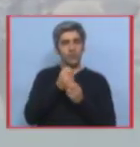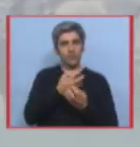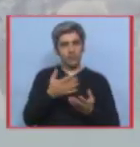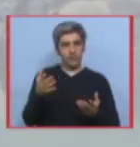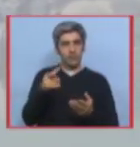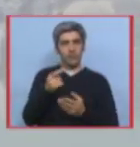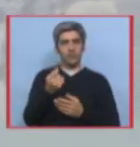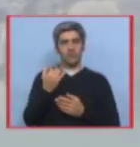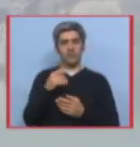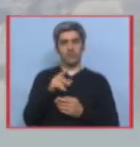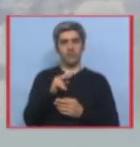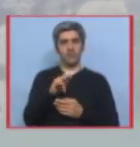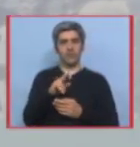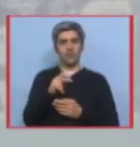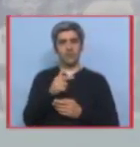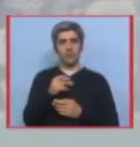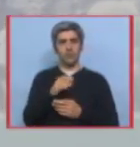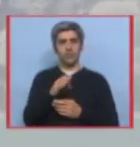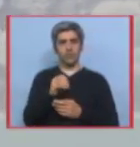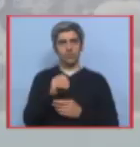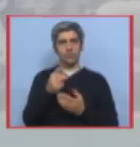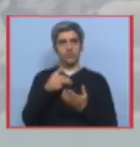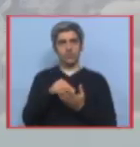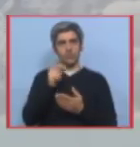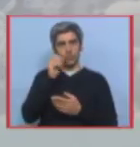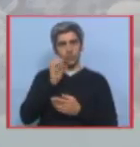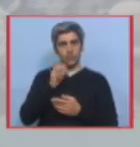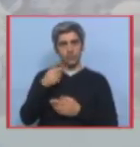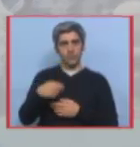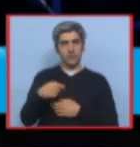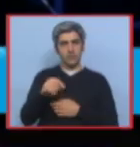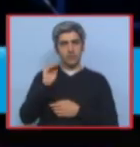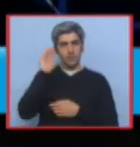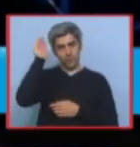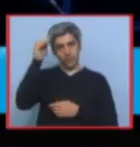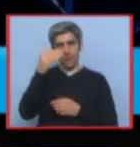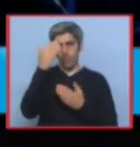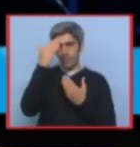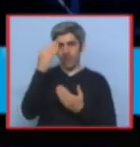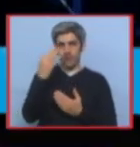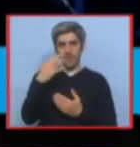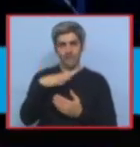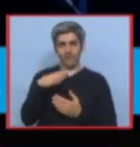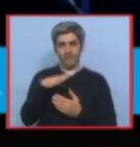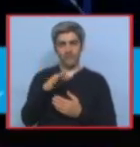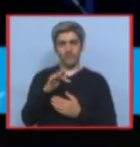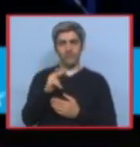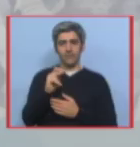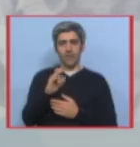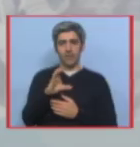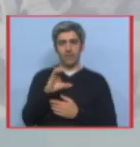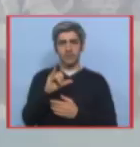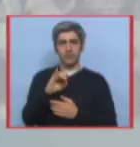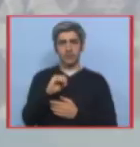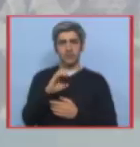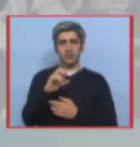Terminaram agora no Varatojo, não é? Com a presença do Presidente da República. Exato. A homenagem que ele quer prestar aos franciscanos. Que